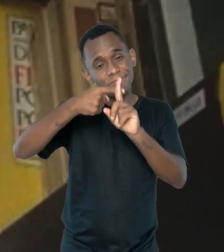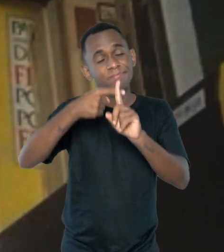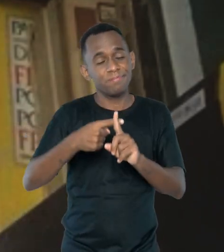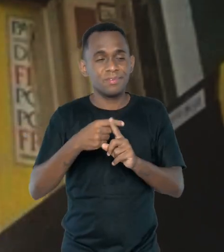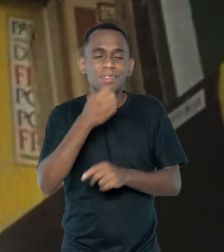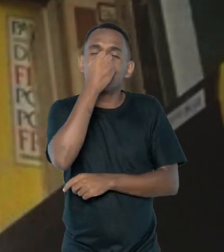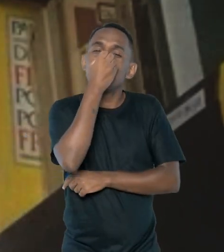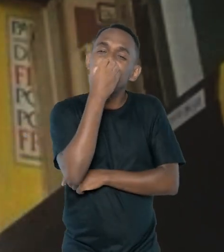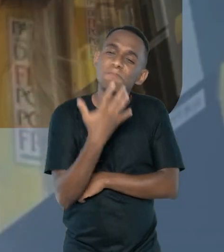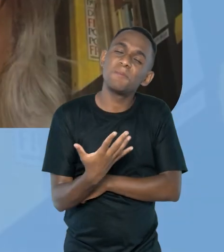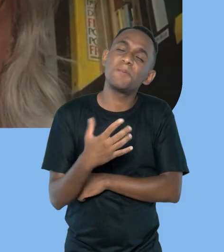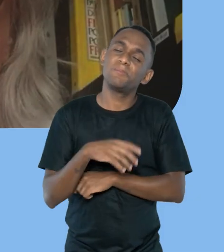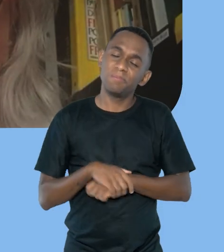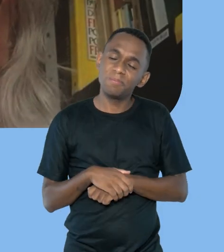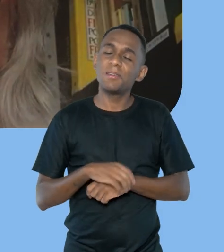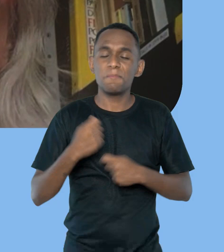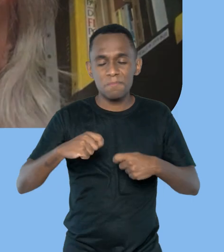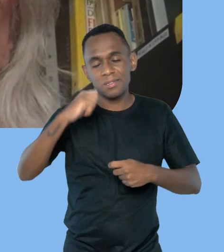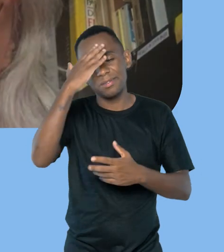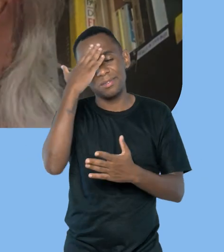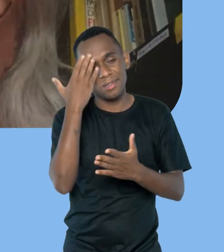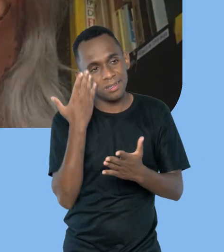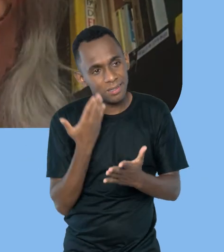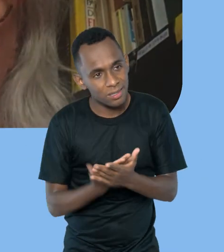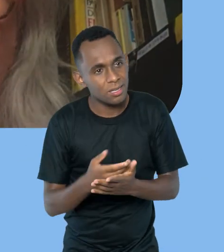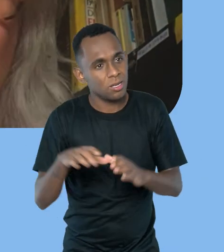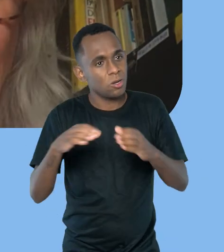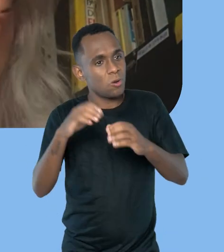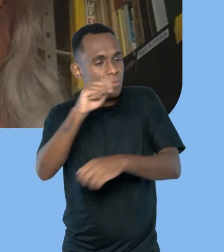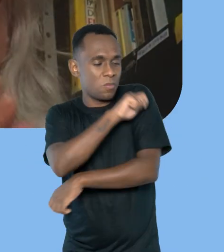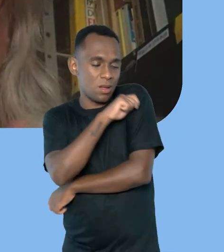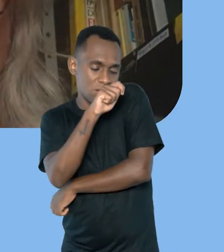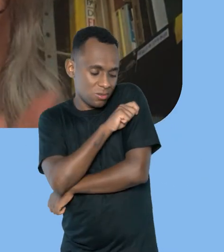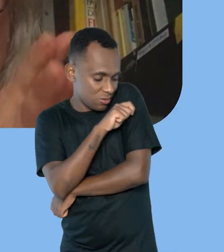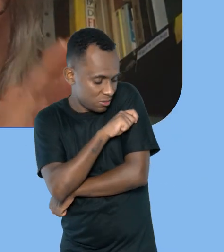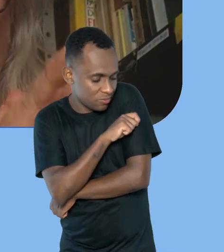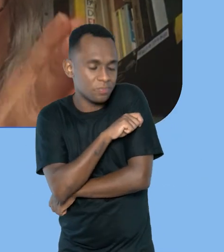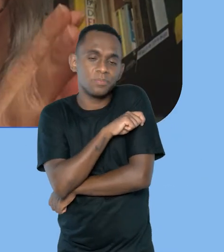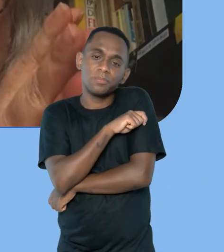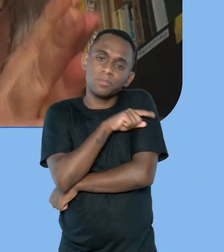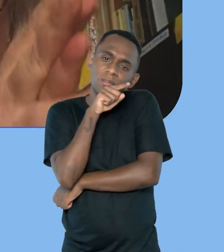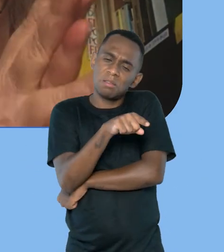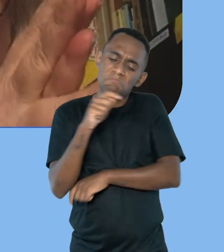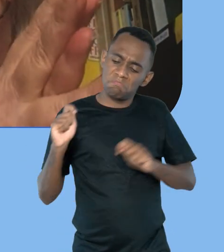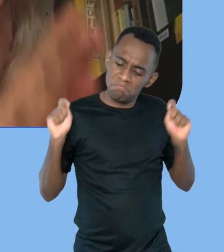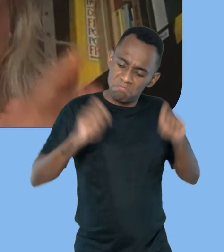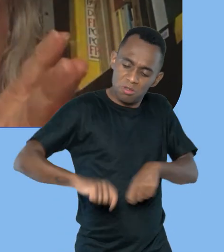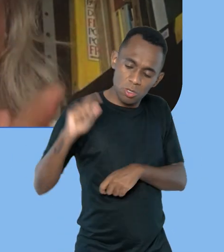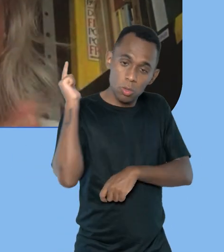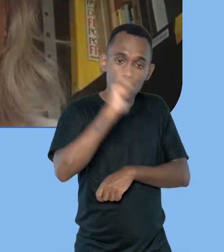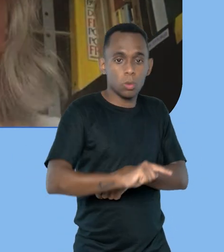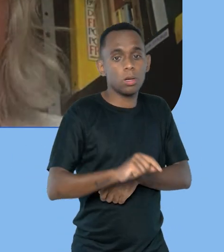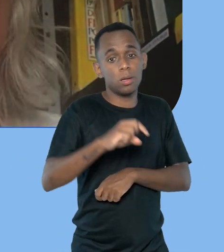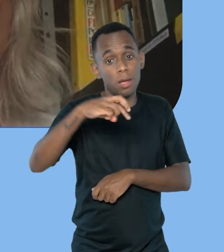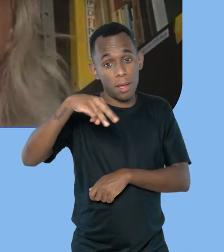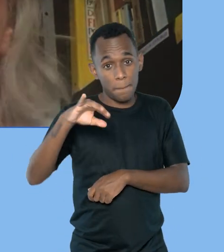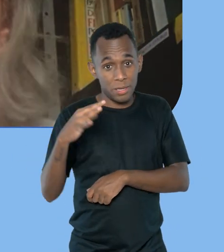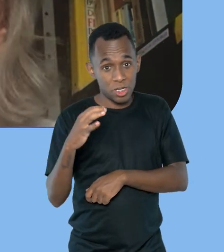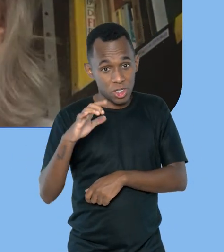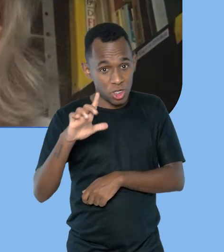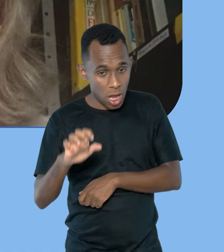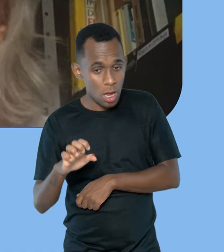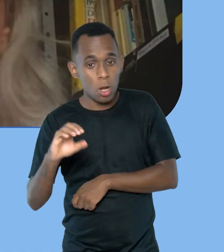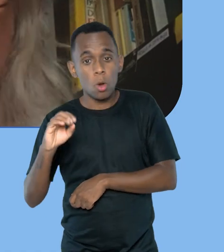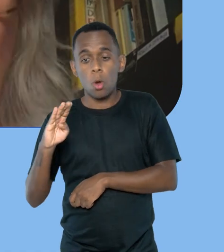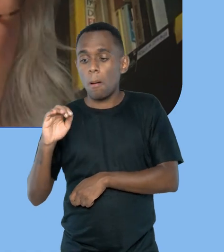otimista. Ai, muito bom, Graça. Você tem que acreditar que os alunos são capazes. A Michelle